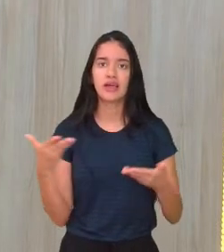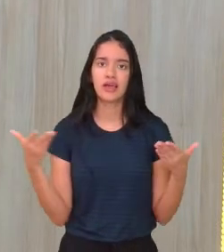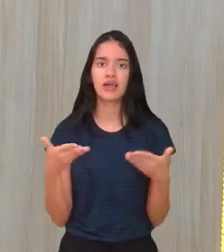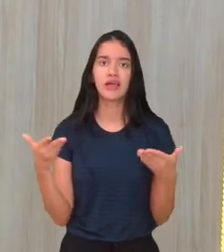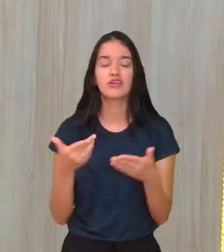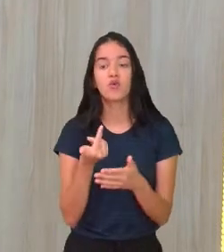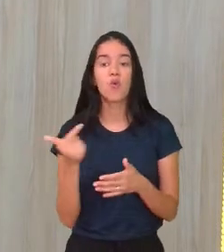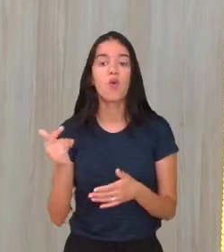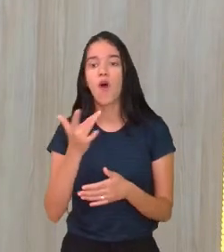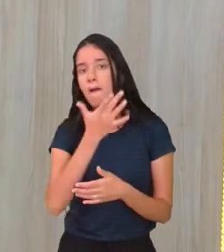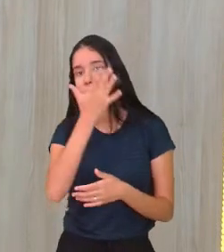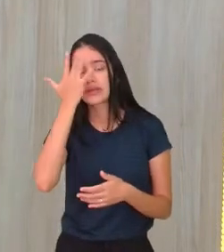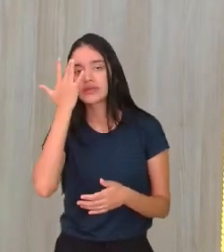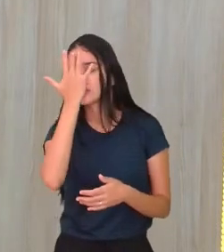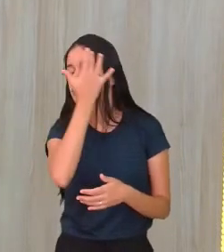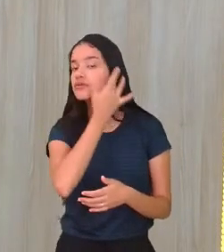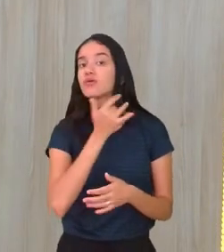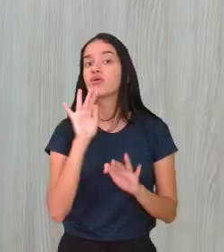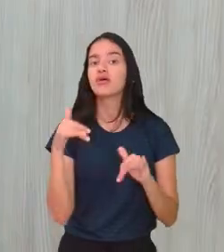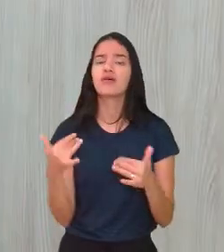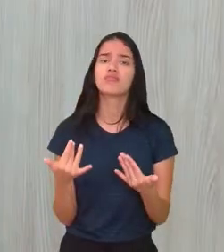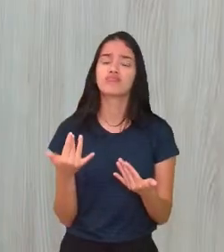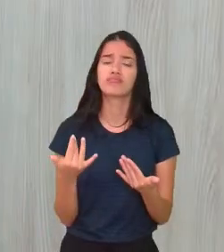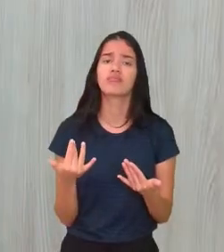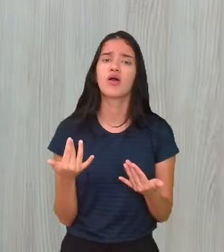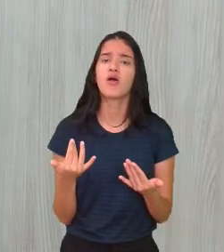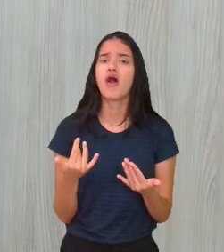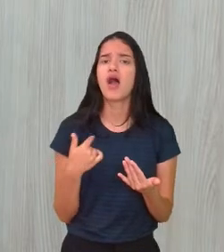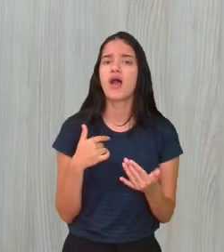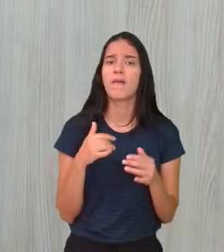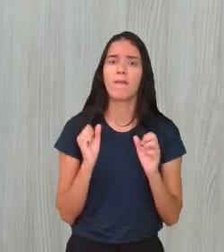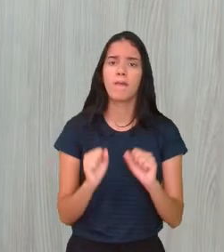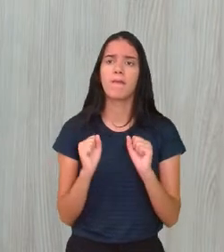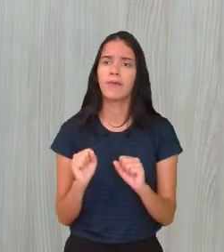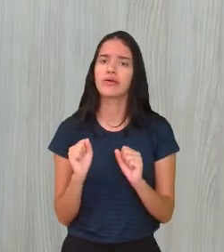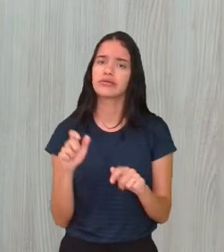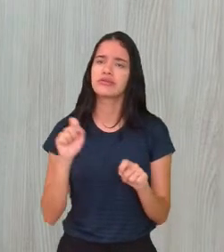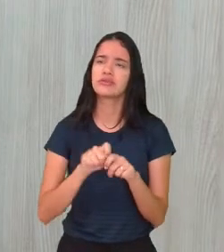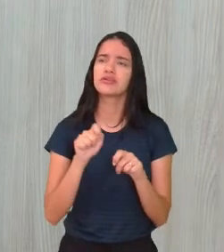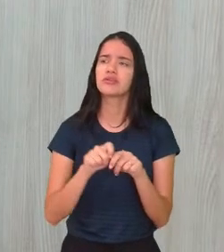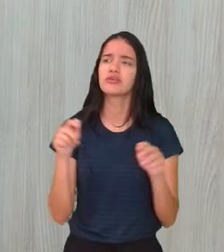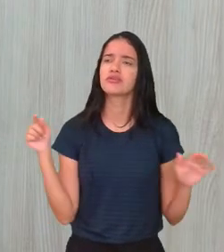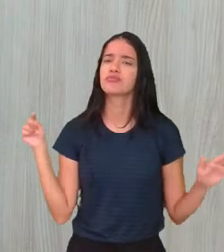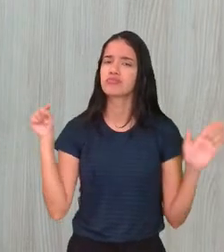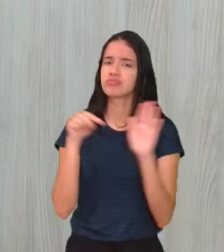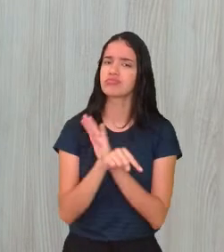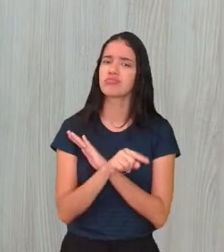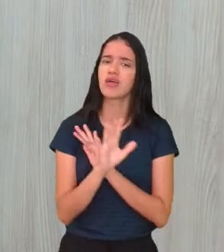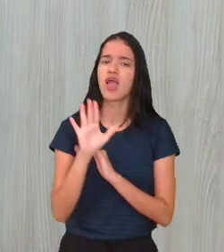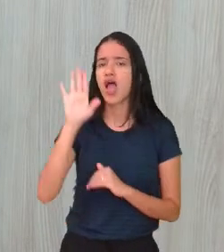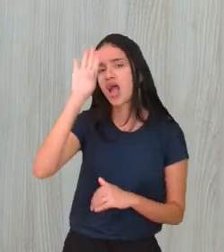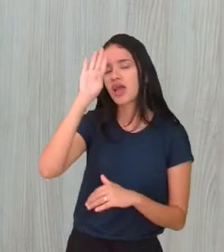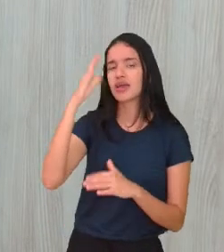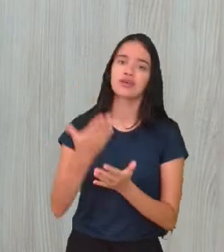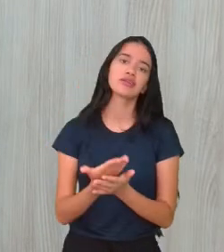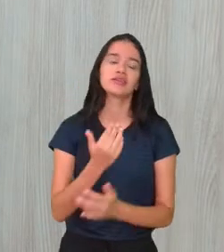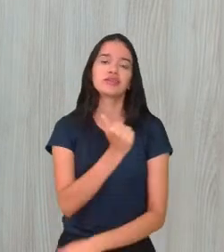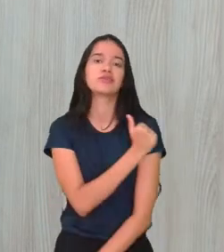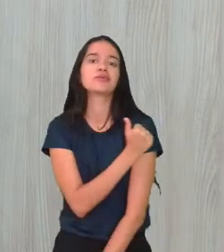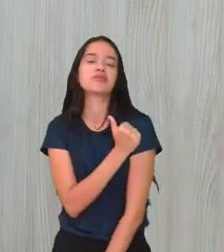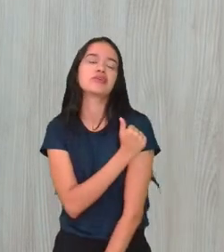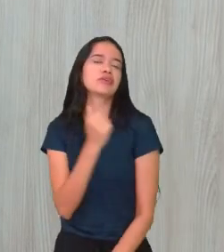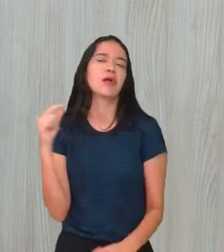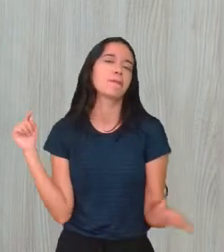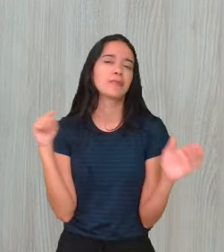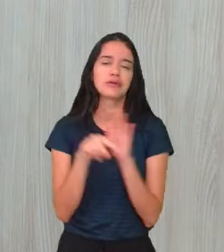em outra pessoa. Pois é, Pedro. Posso fazer uma questão que acredito que o aluno deve estar perguntando